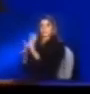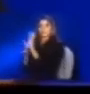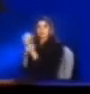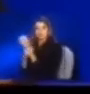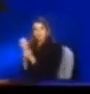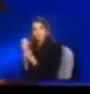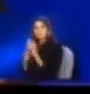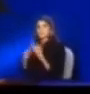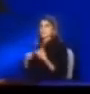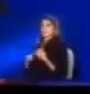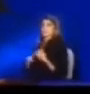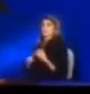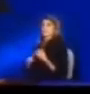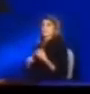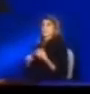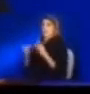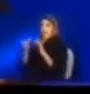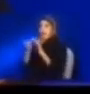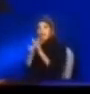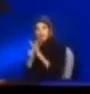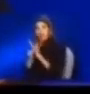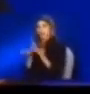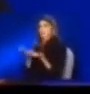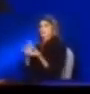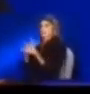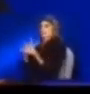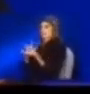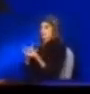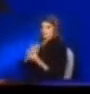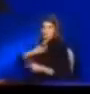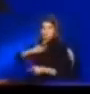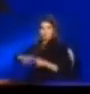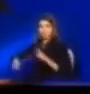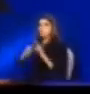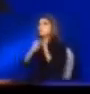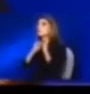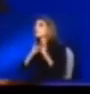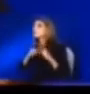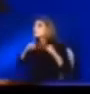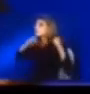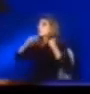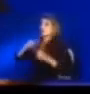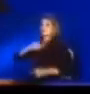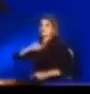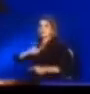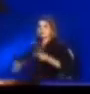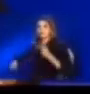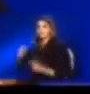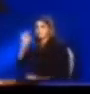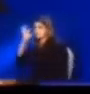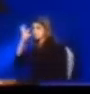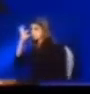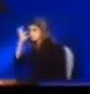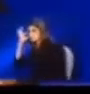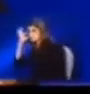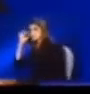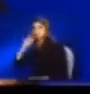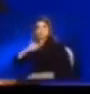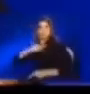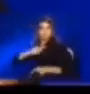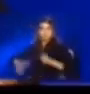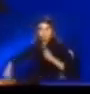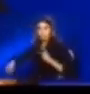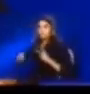pulseira é adorno, aliança e anel é adorno, colar é adorno, piercing visível é